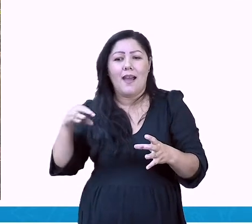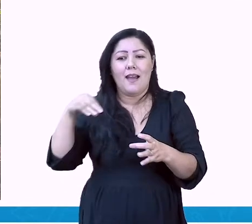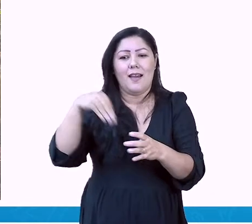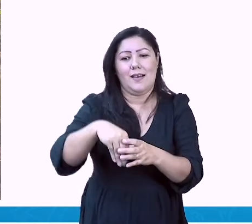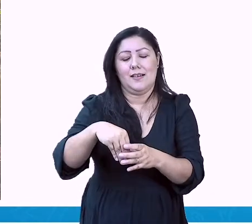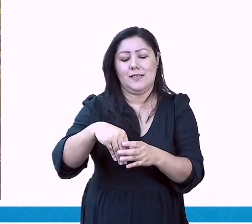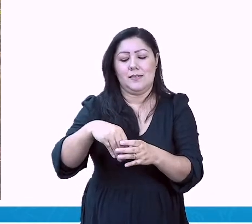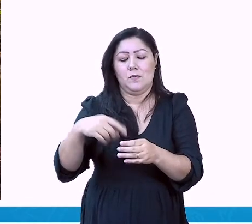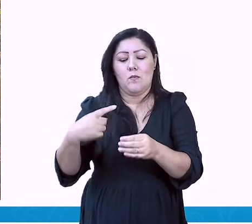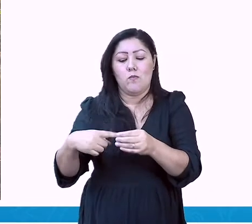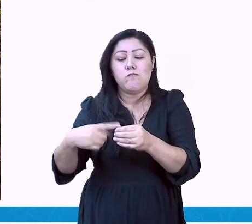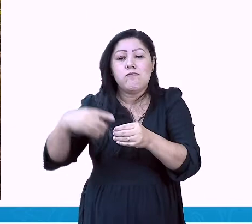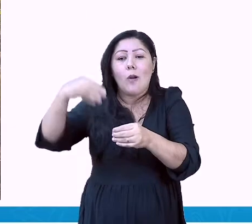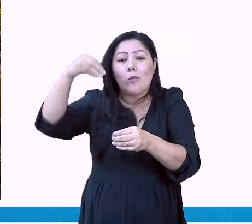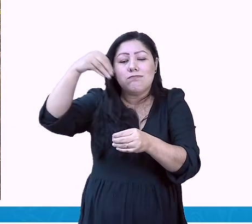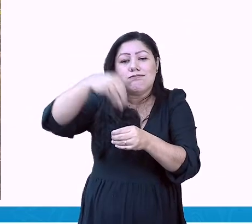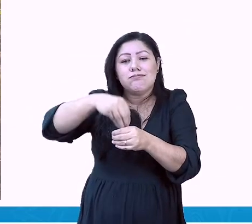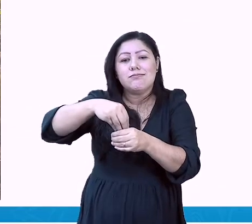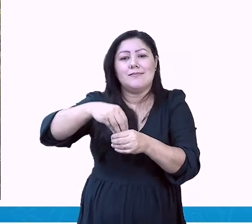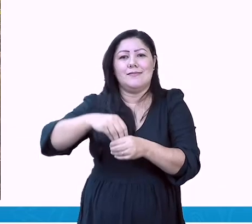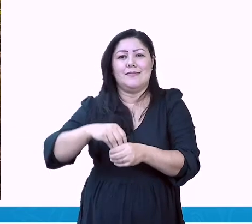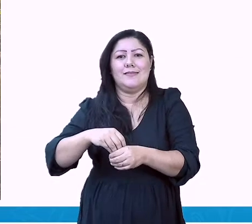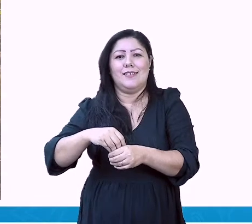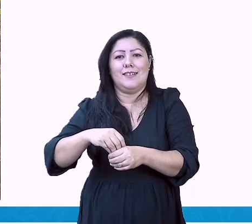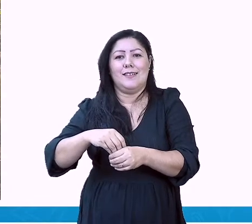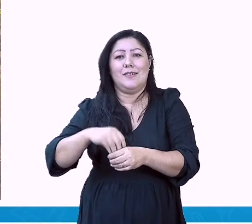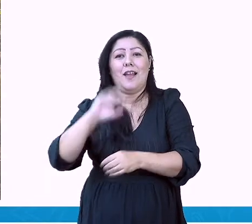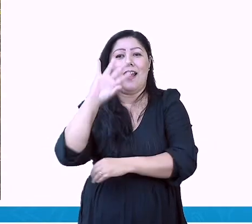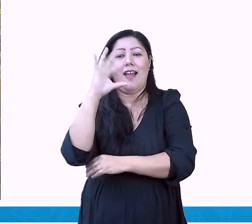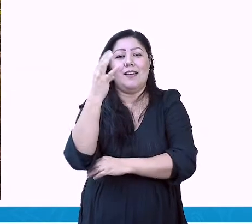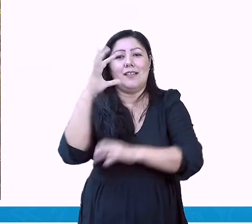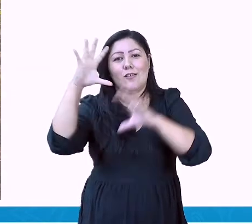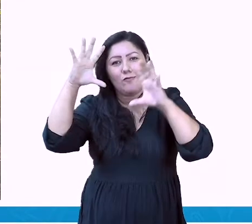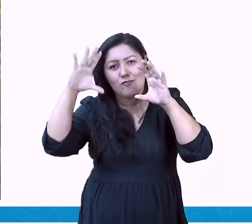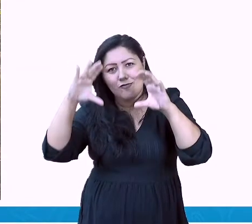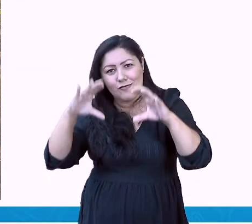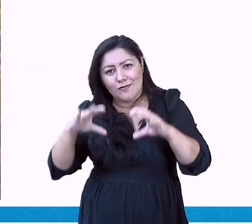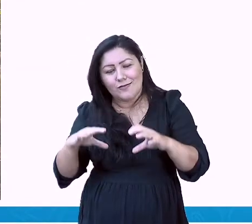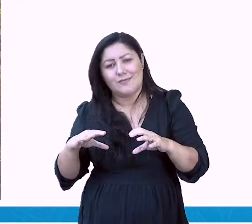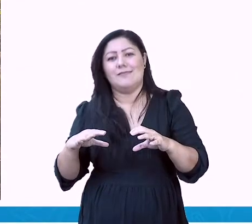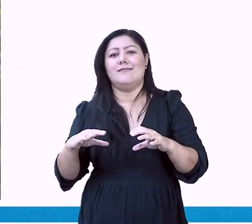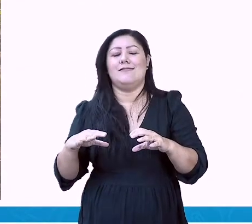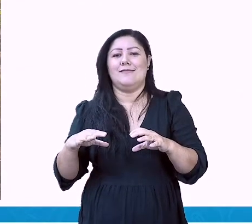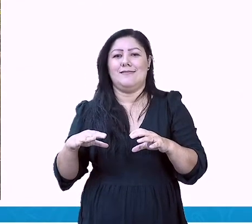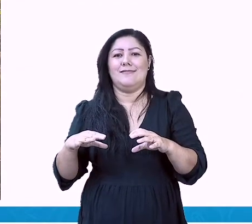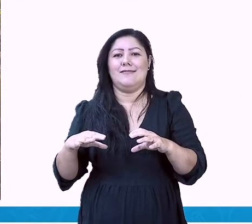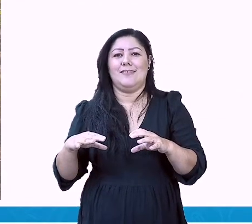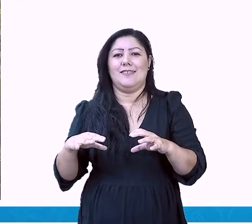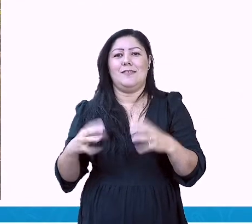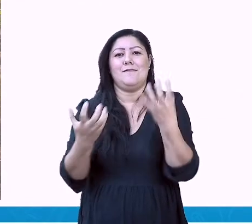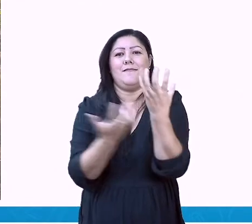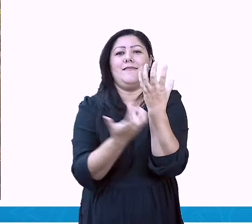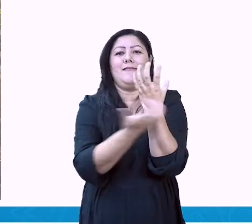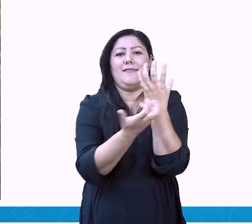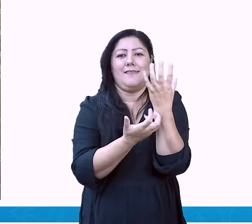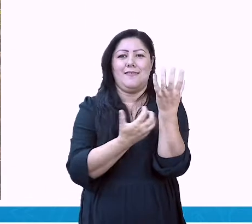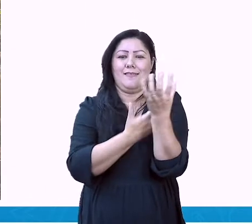país, mais as árvores vão ficando menores e com mais